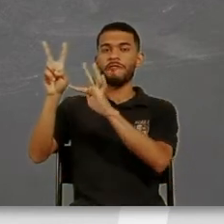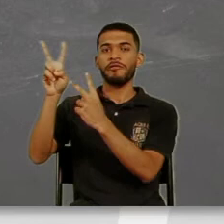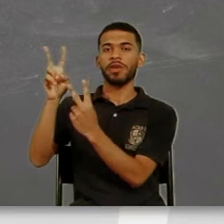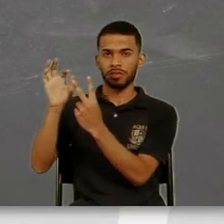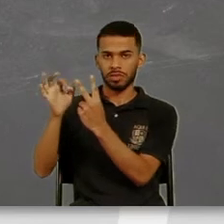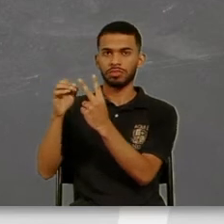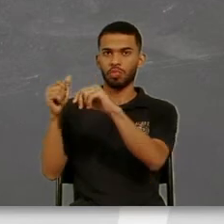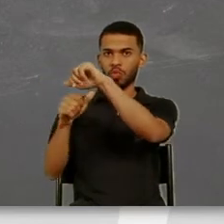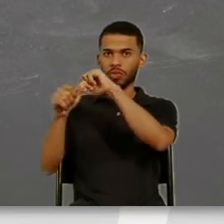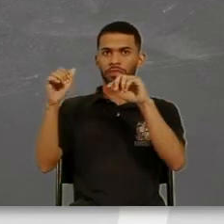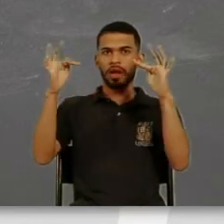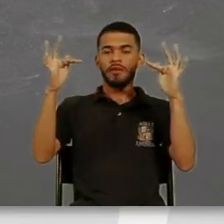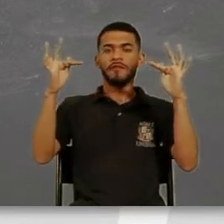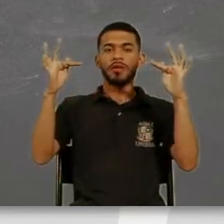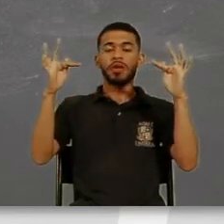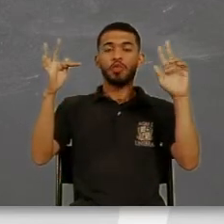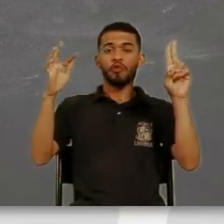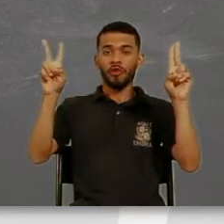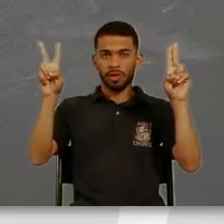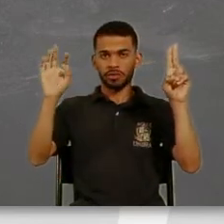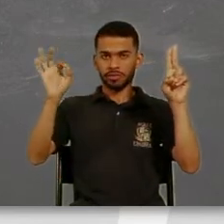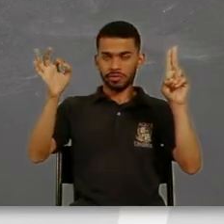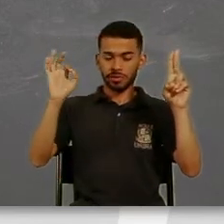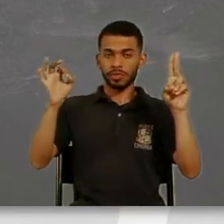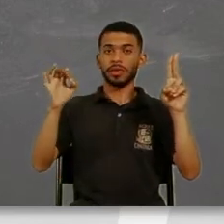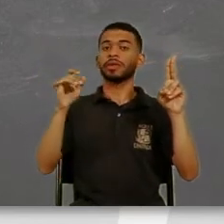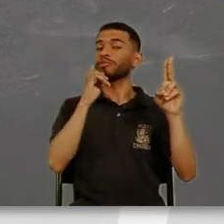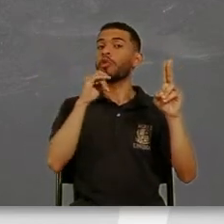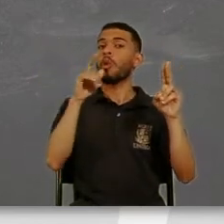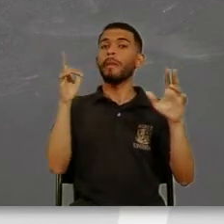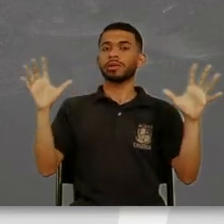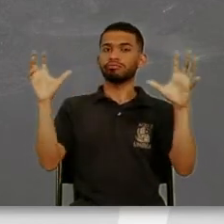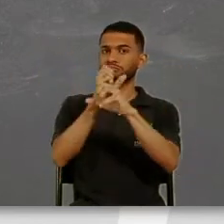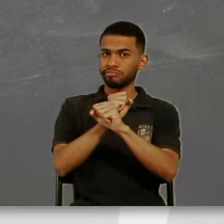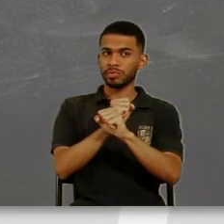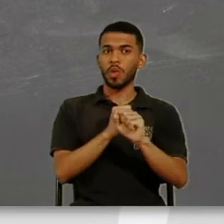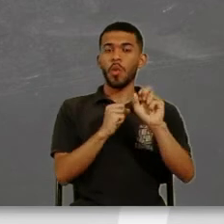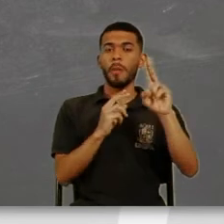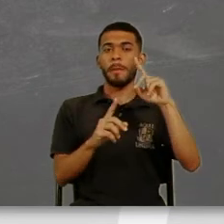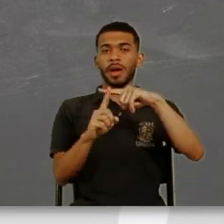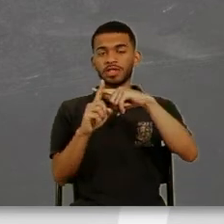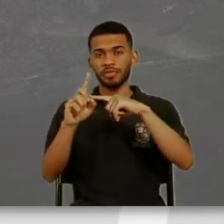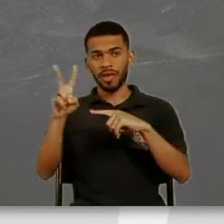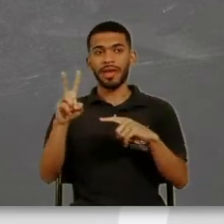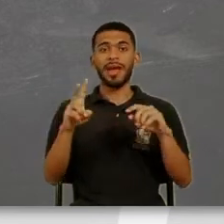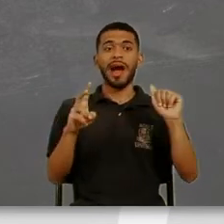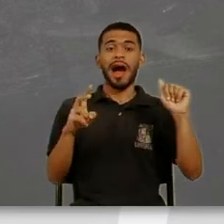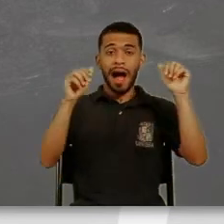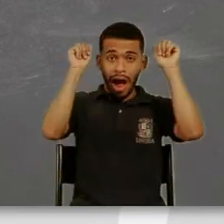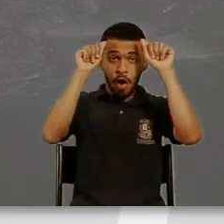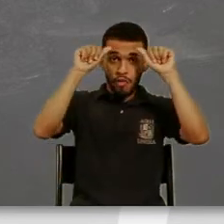V, U mais V passa a ser F de U mais V e alfa vezes U passa a ser F de